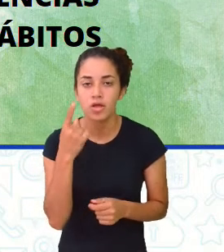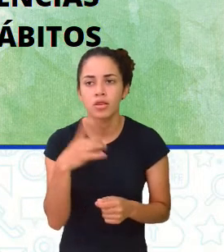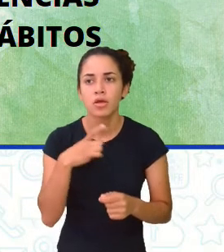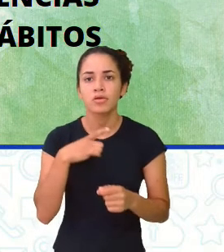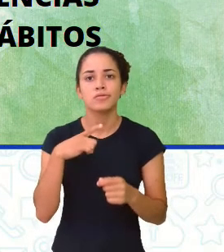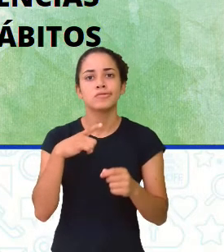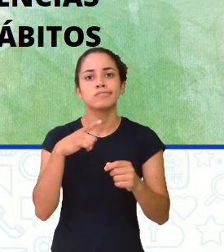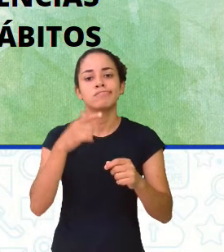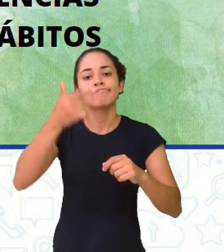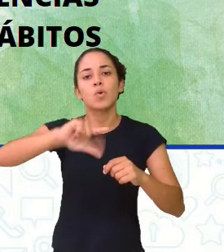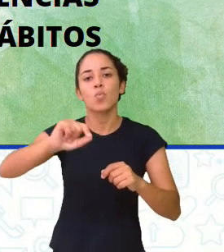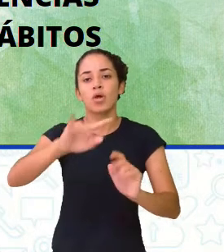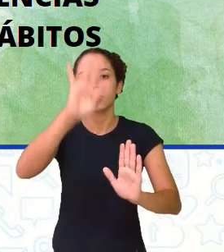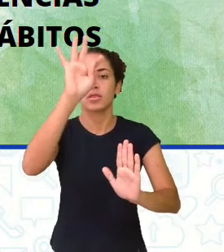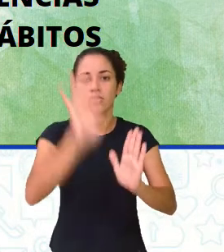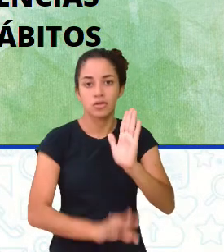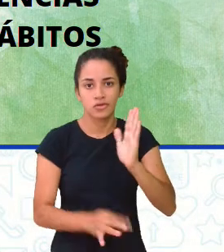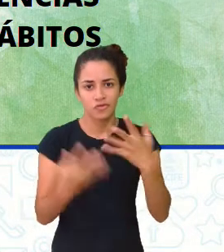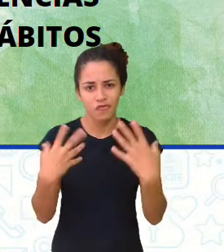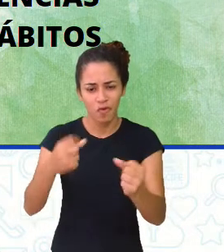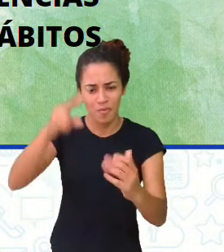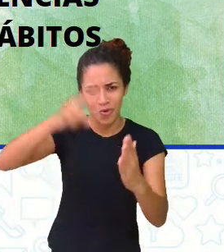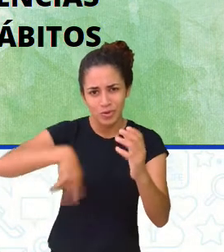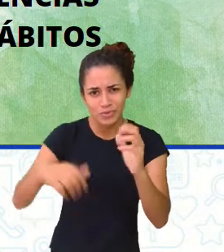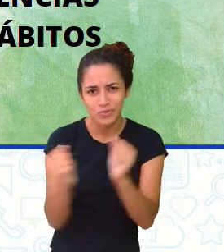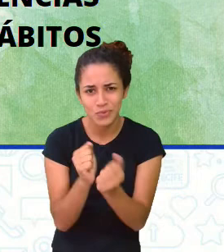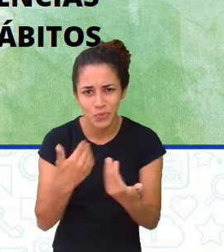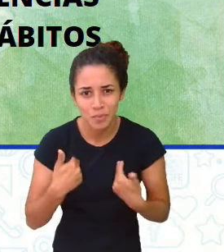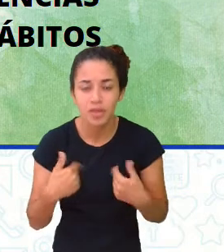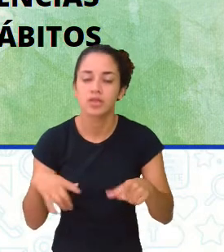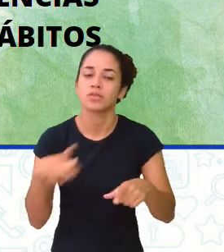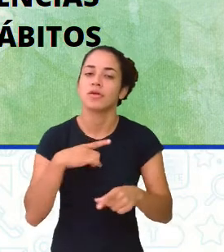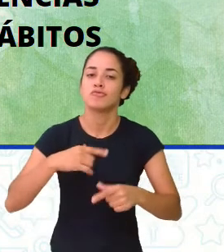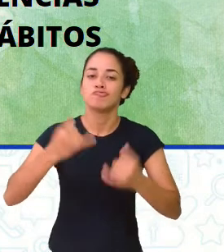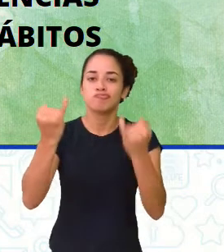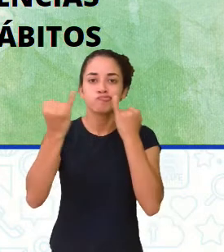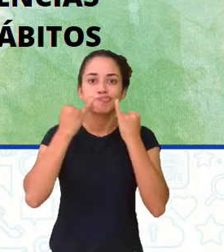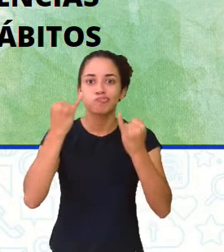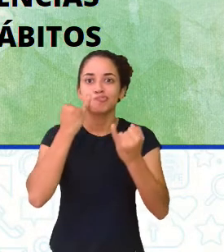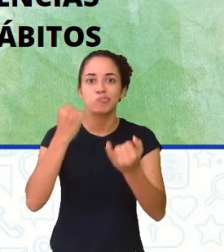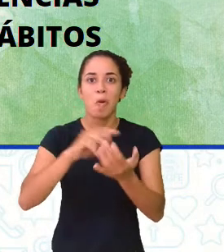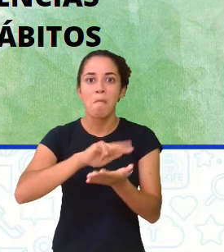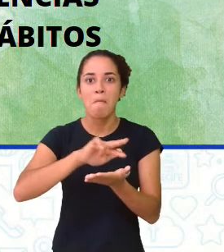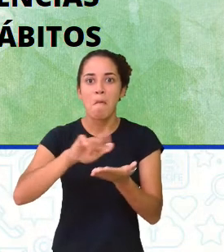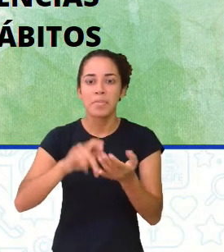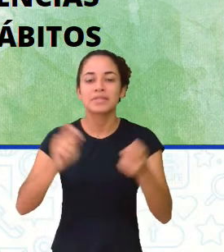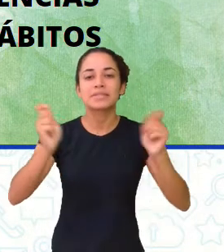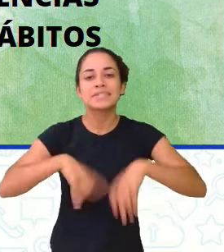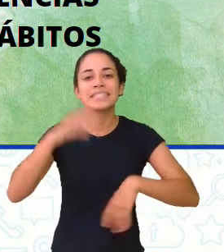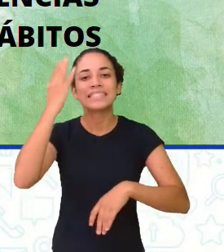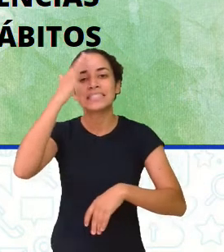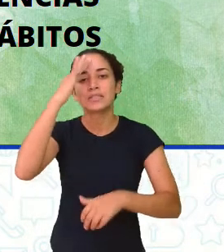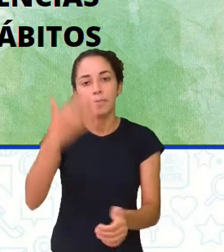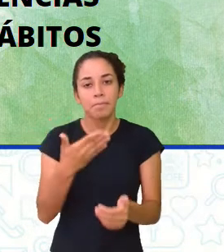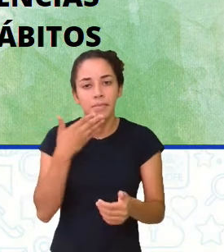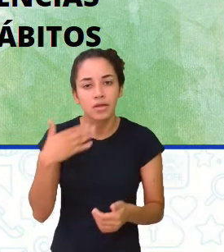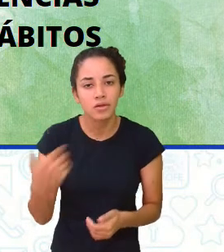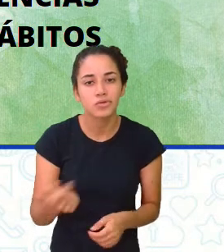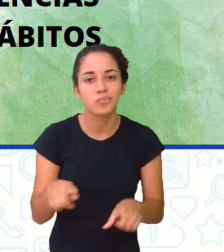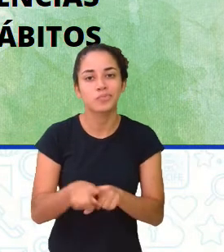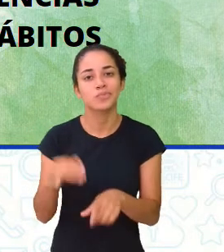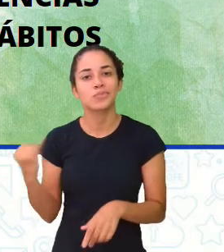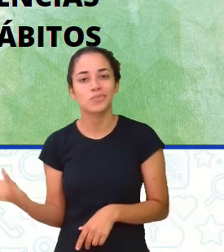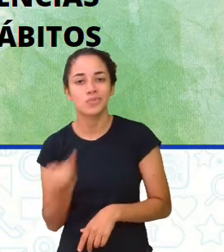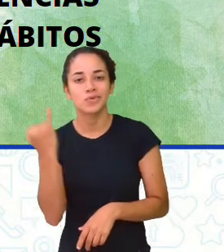texto. Vamos ler comigo que esse texto ele tem muita informação para a gente poder entender melhor aí a importância